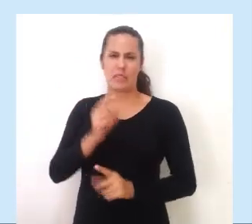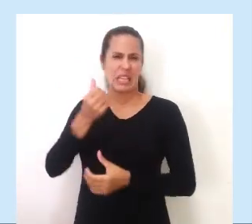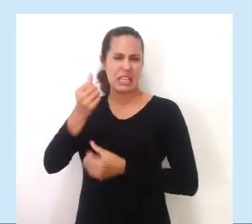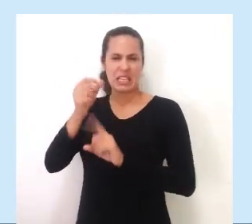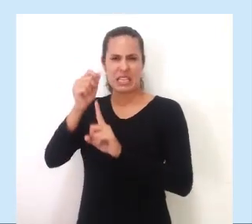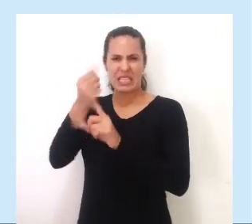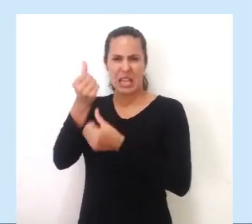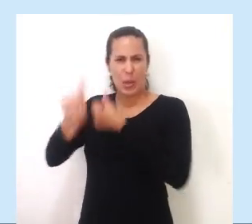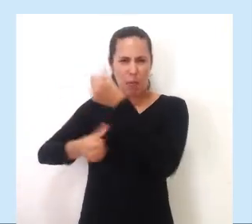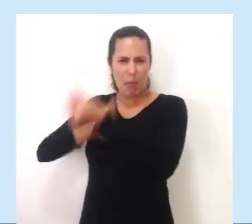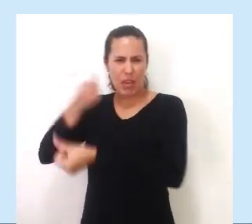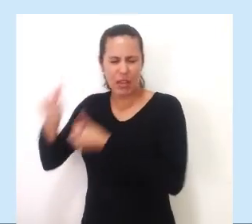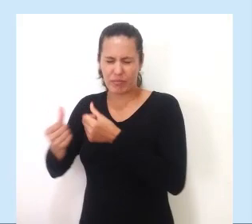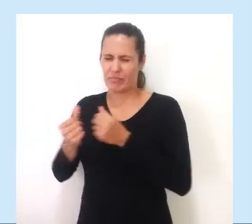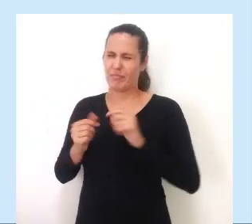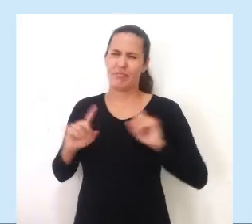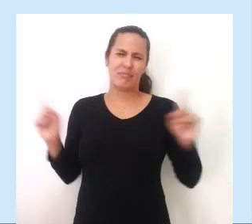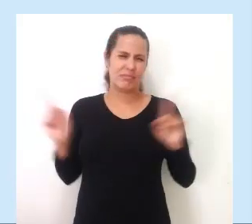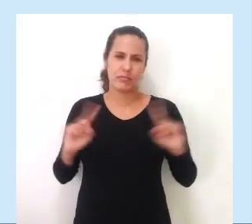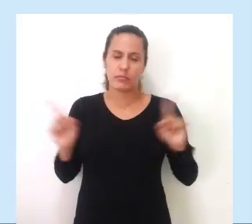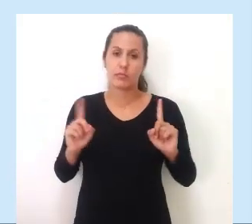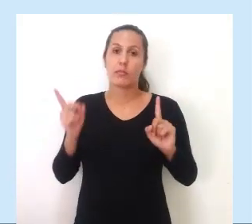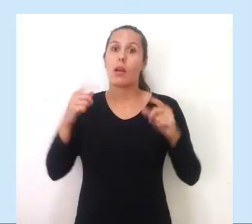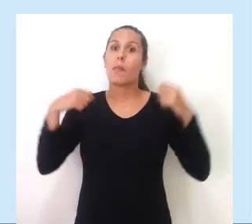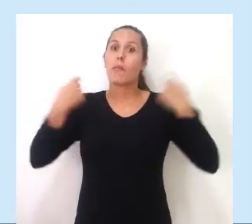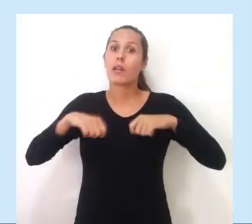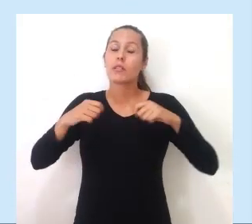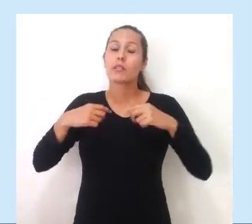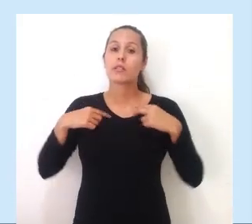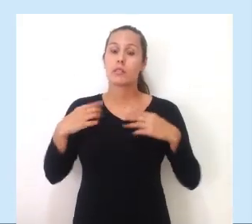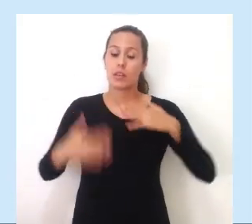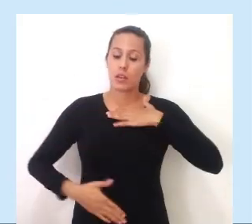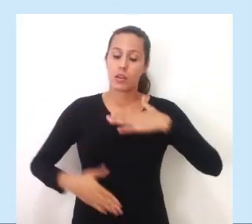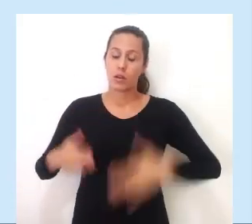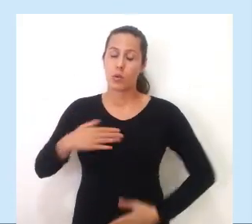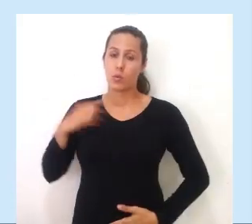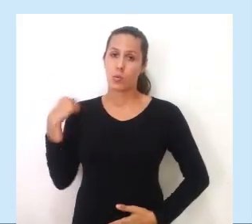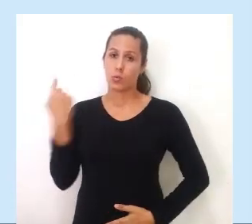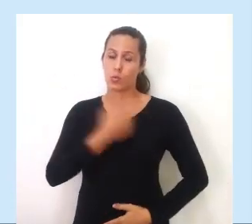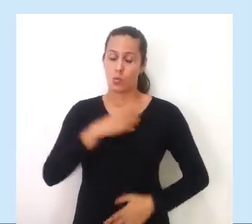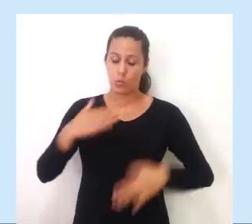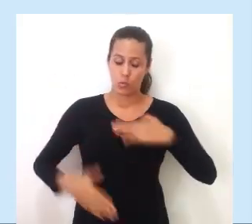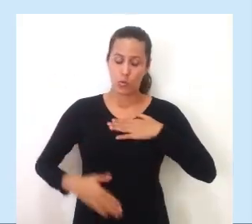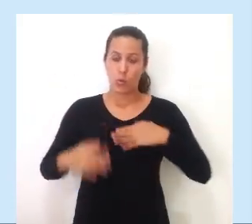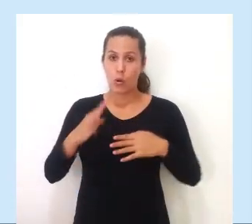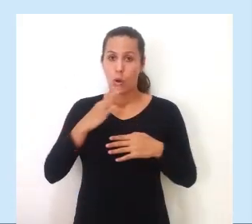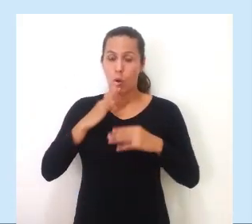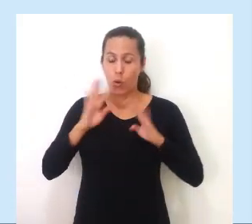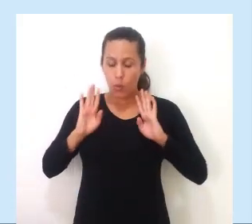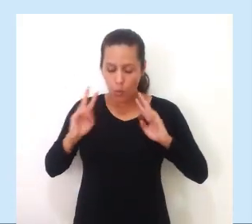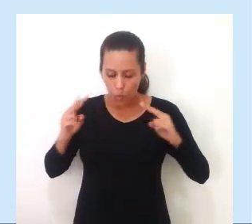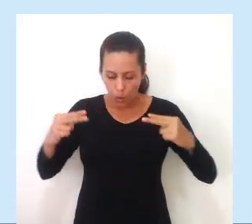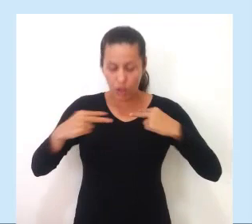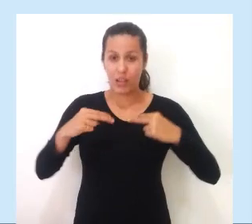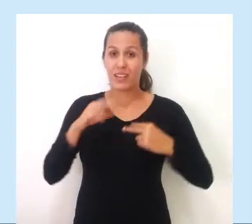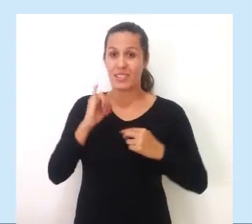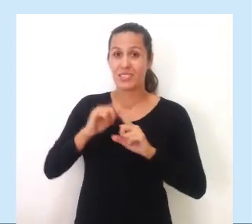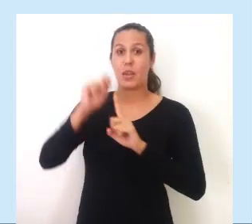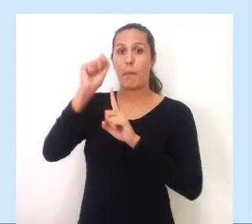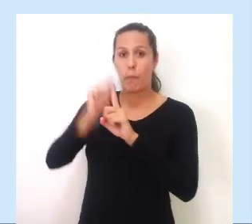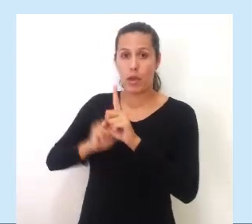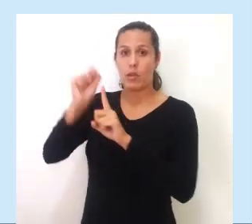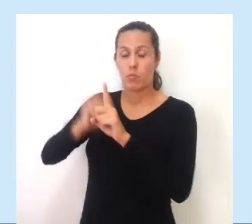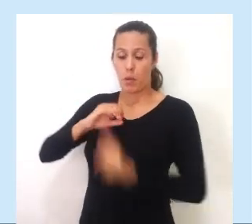bimestral, ele não é semestral. A gente precisa ver, conhecer o corpo. Se a gente não